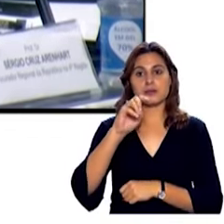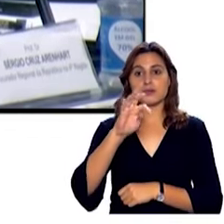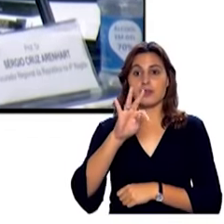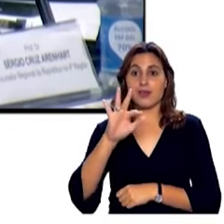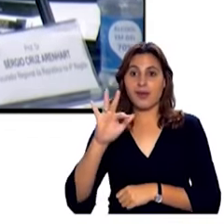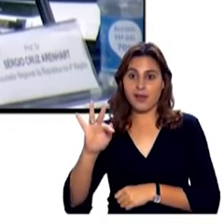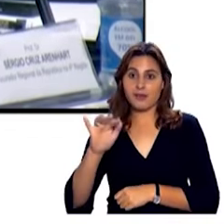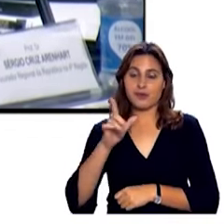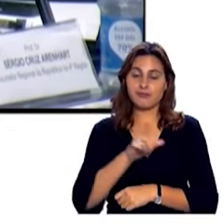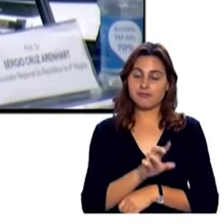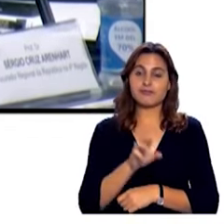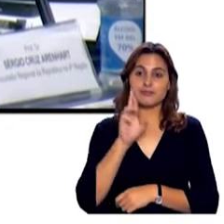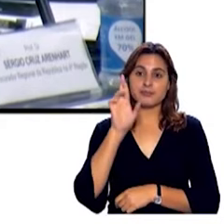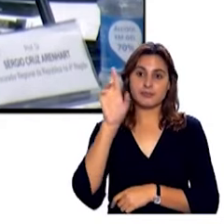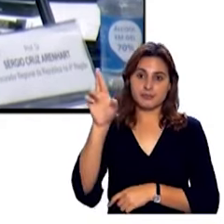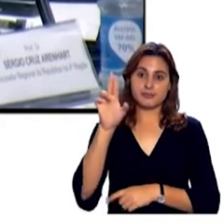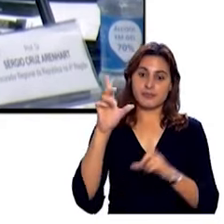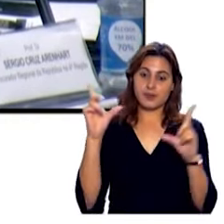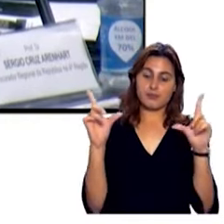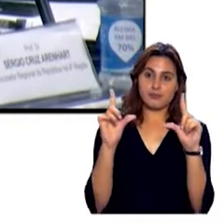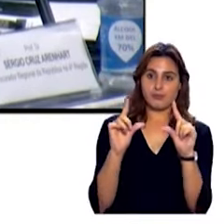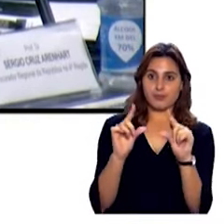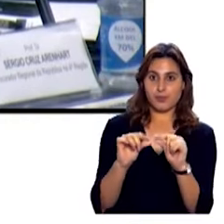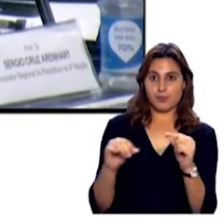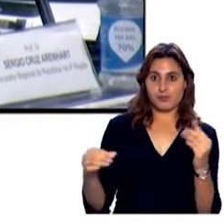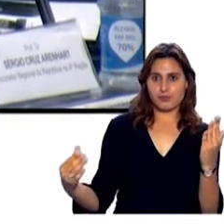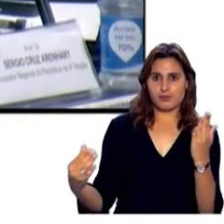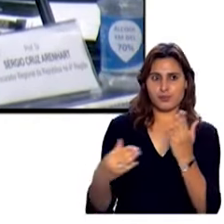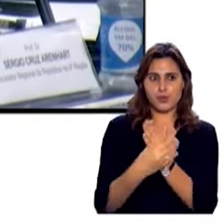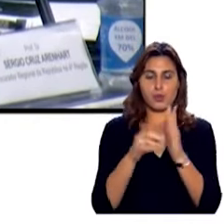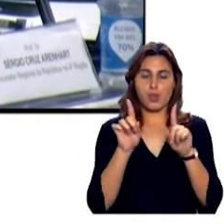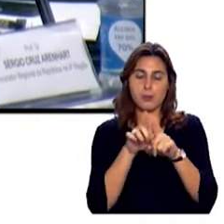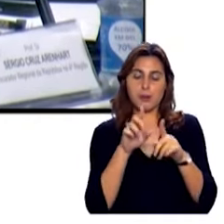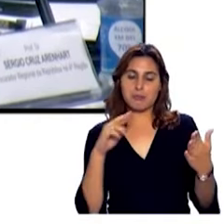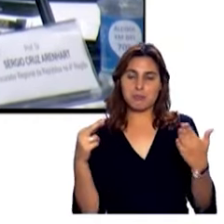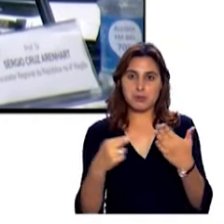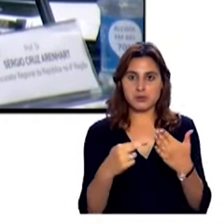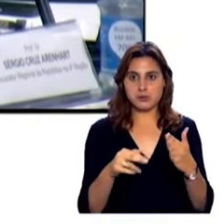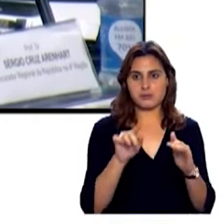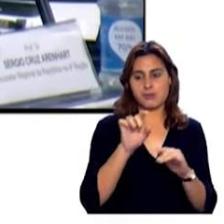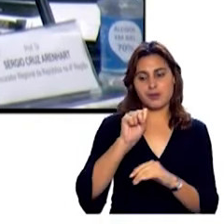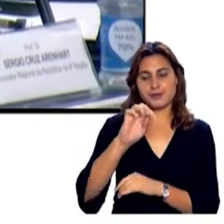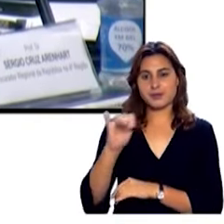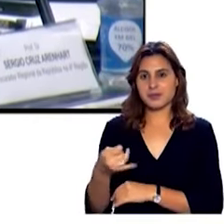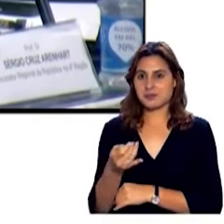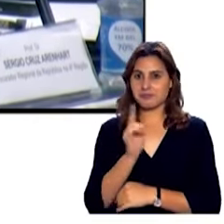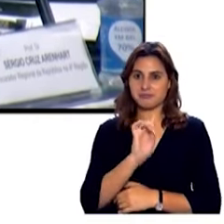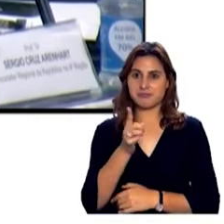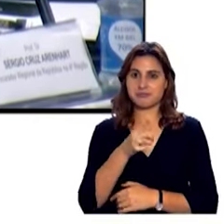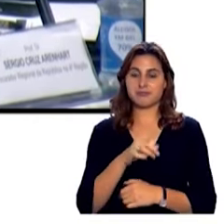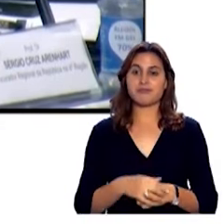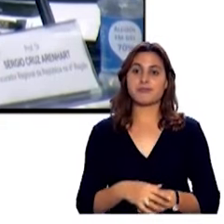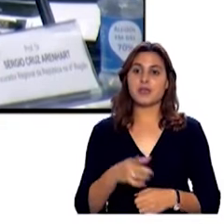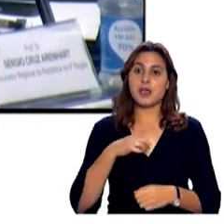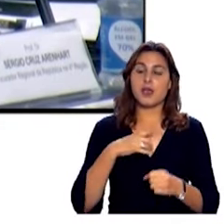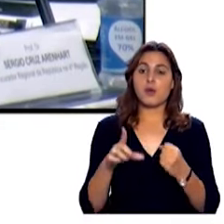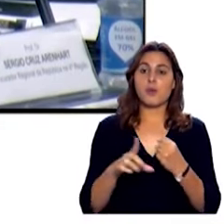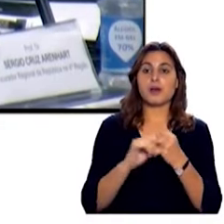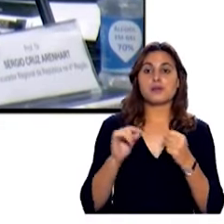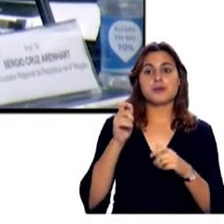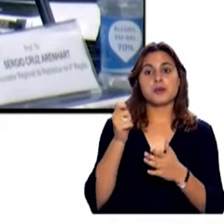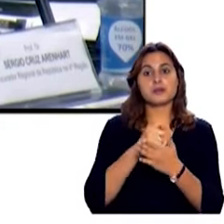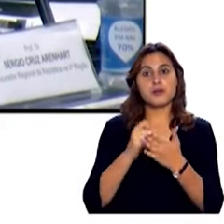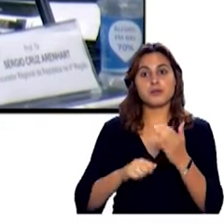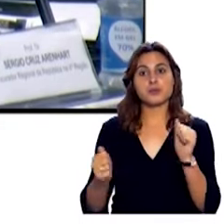responsável pela redução da quantidade de recursos junto ao Supremo Tribunal Federal né e há um artigo que ele escreveu junto com o ministro Barroso